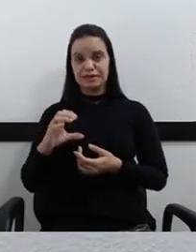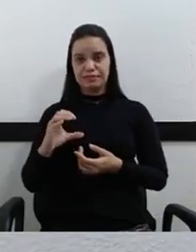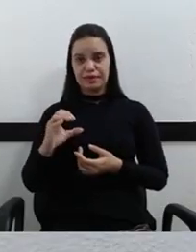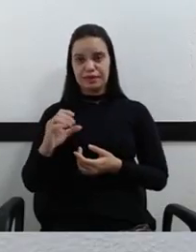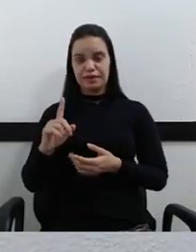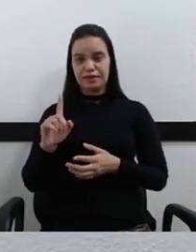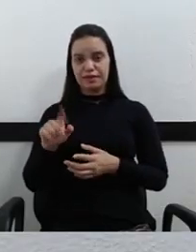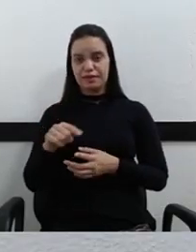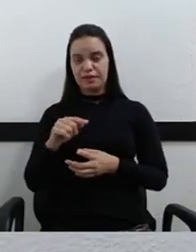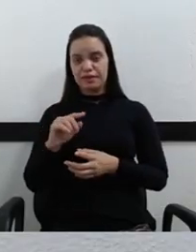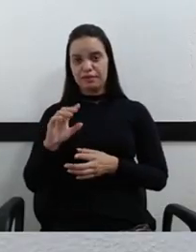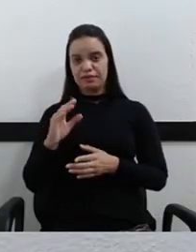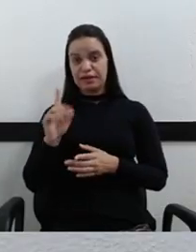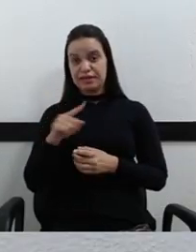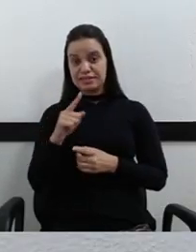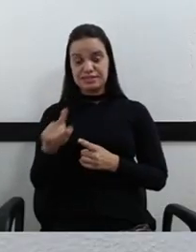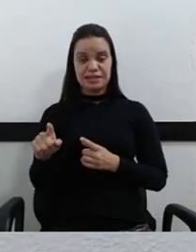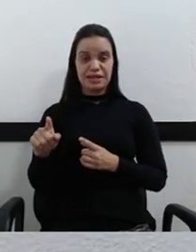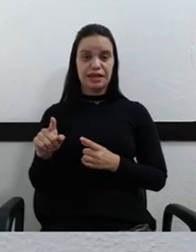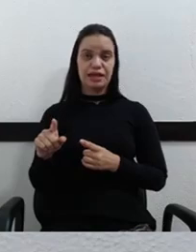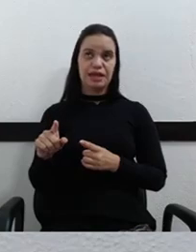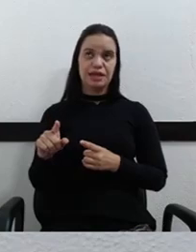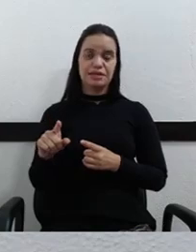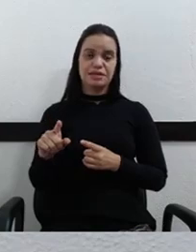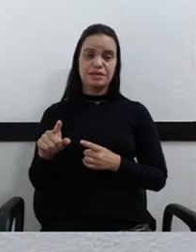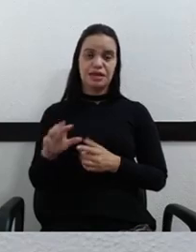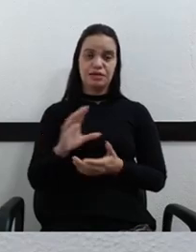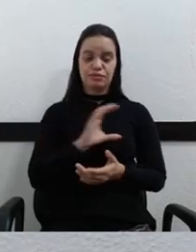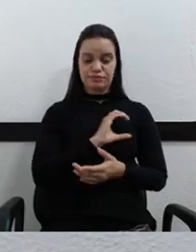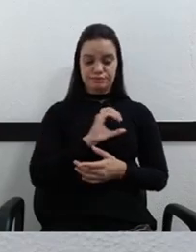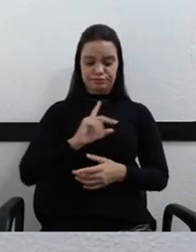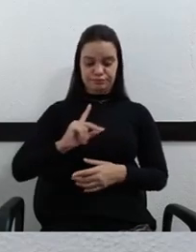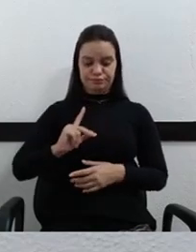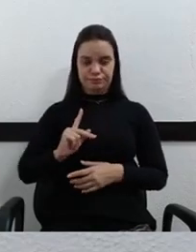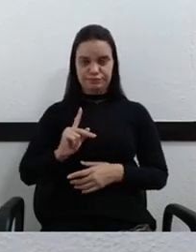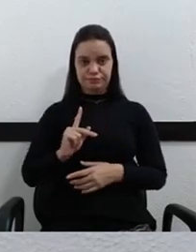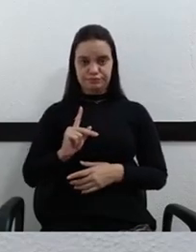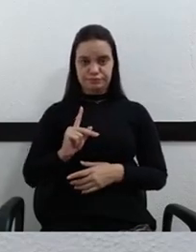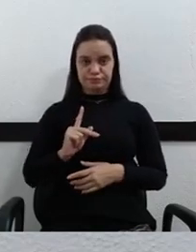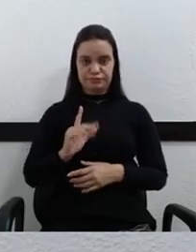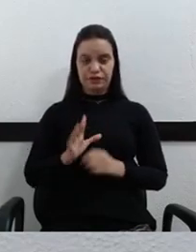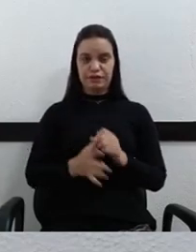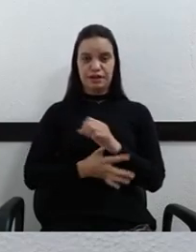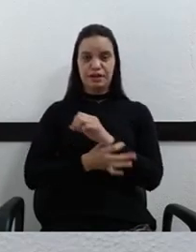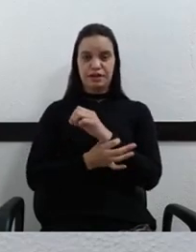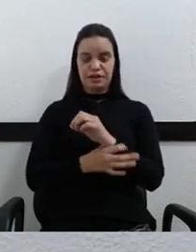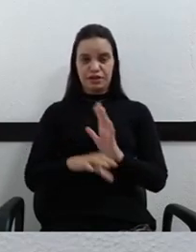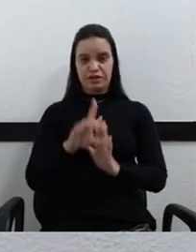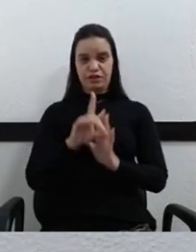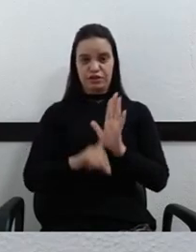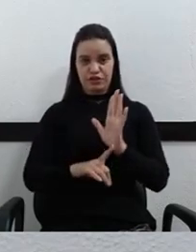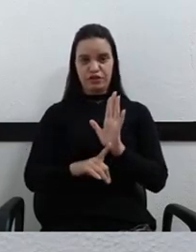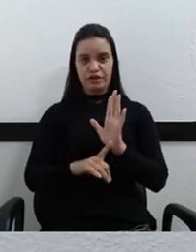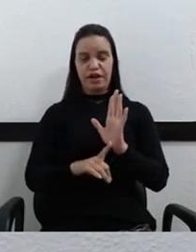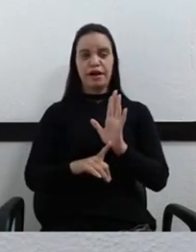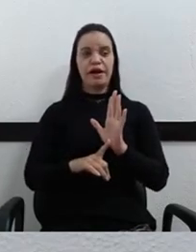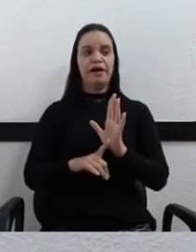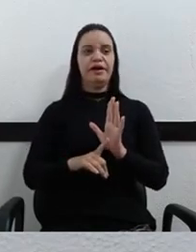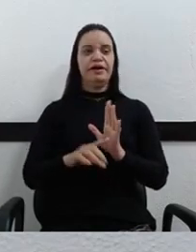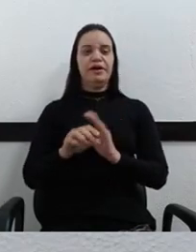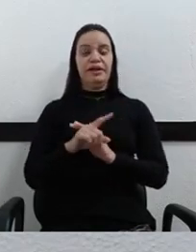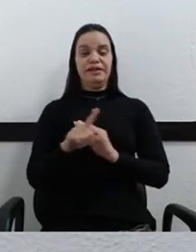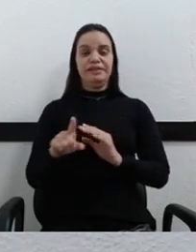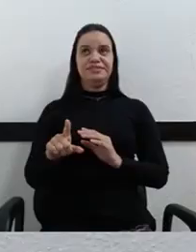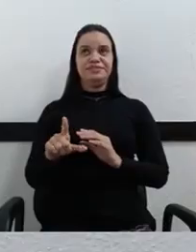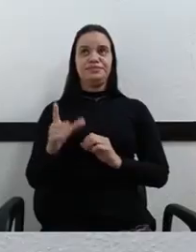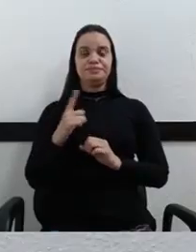vede 100%, que os defensores e defensoras, servidores e servidoras tenham garantido esse direito de indenização.